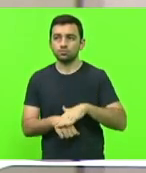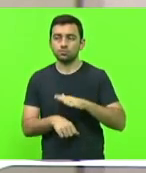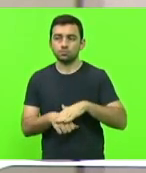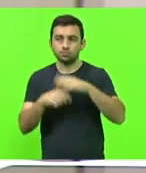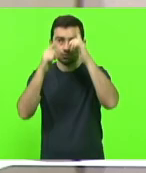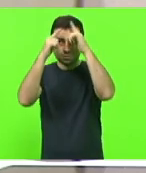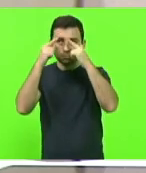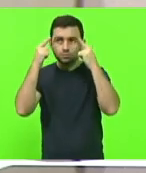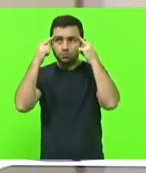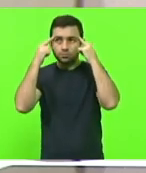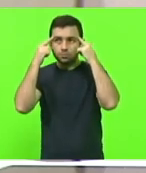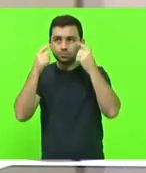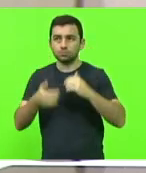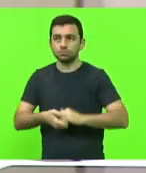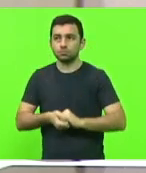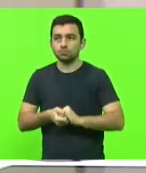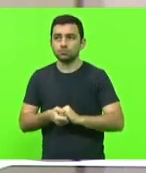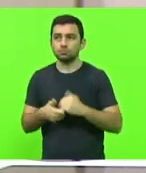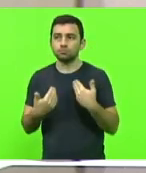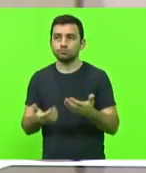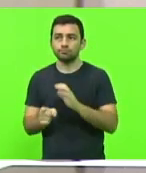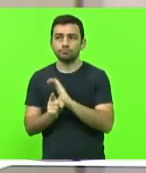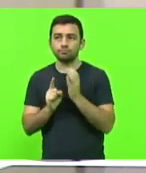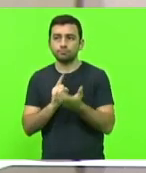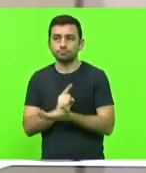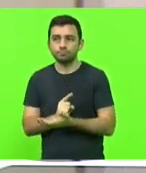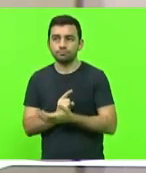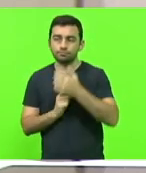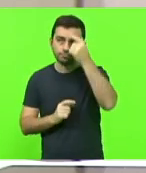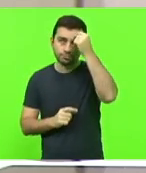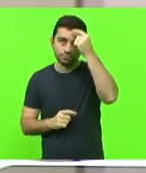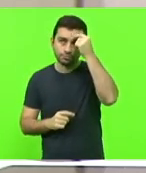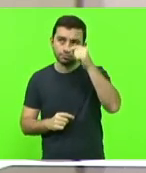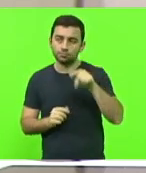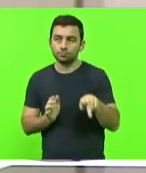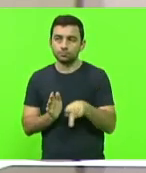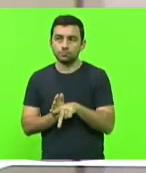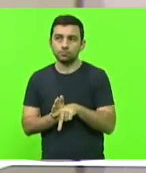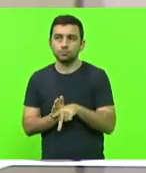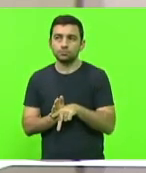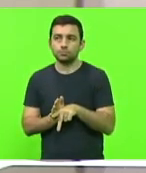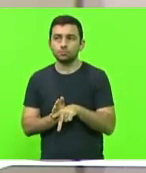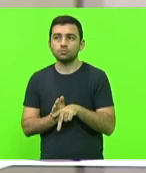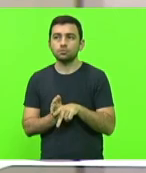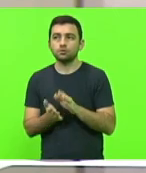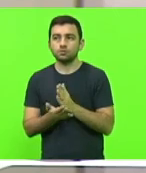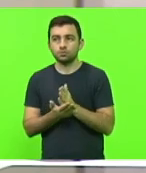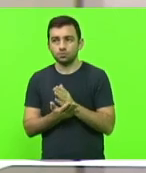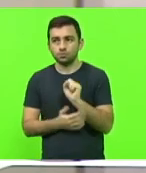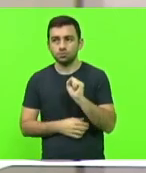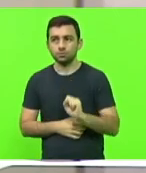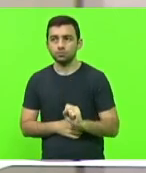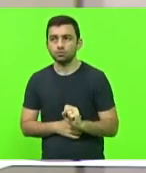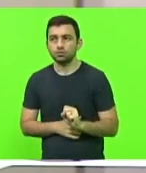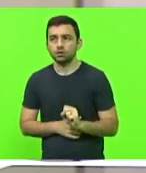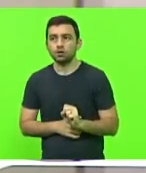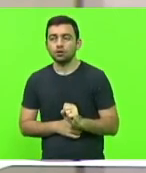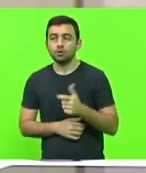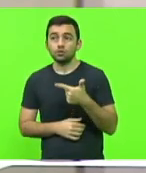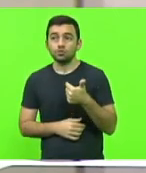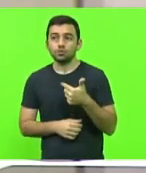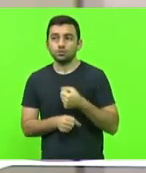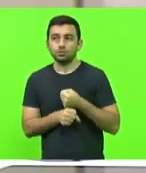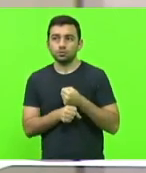Sareta, cumprimentando a comunidade acadêmica da Universidade Federal da Fronteira Sul pelos 12 anos